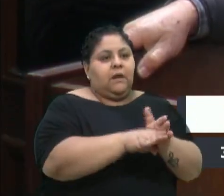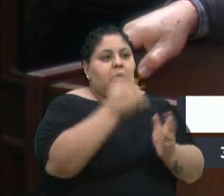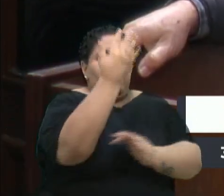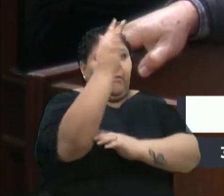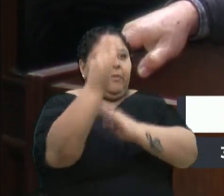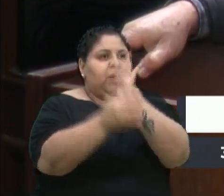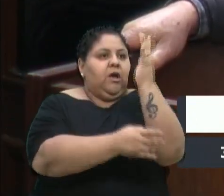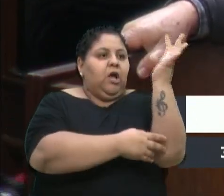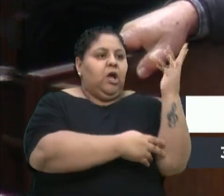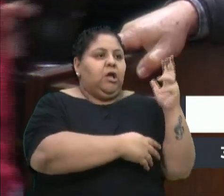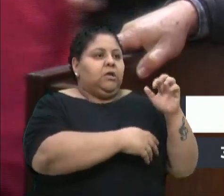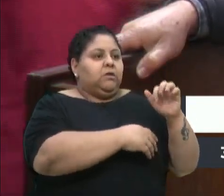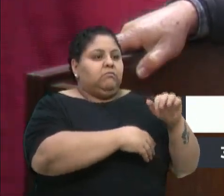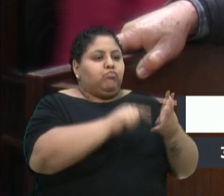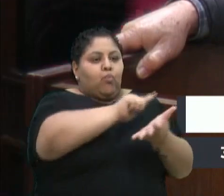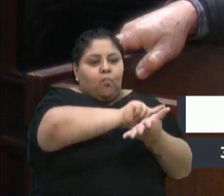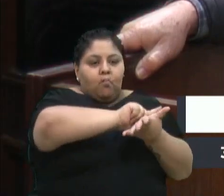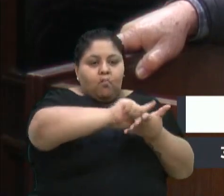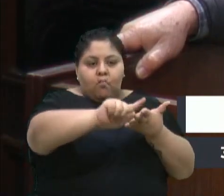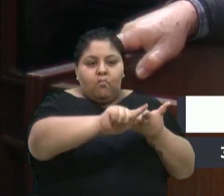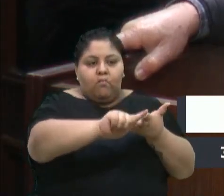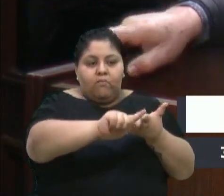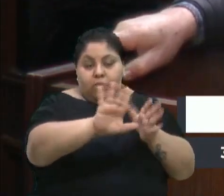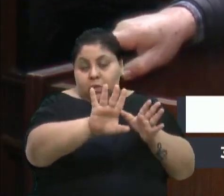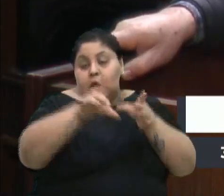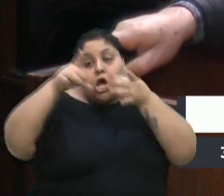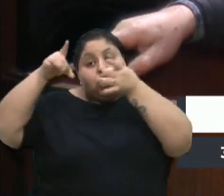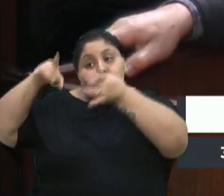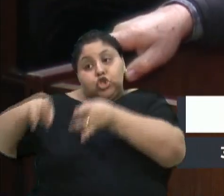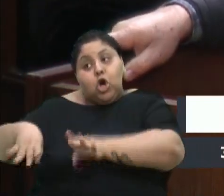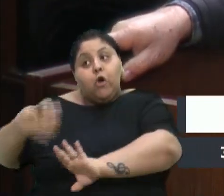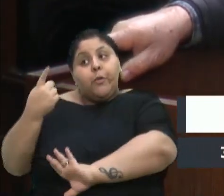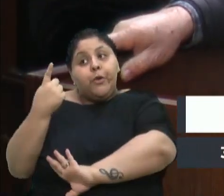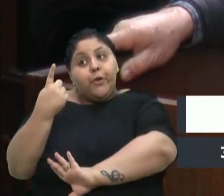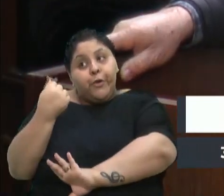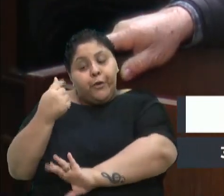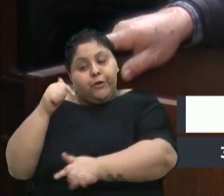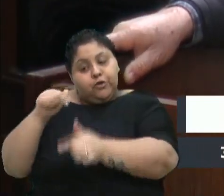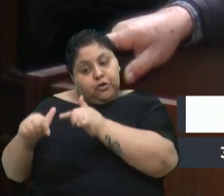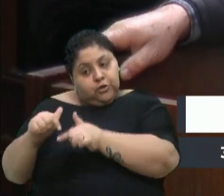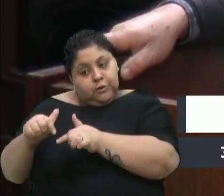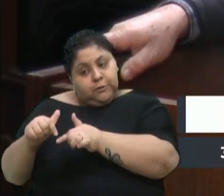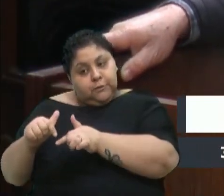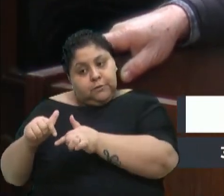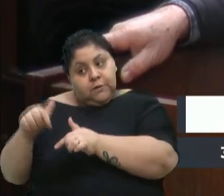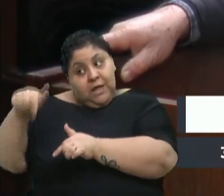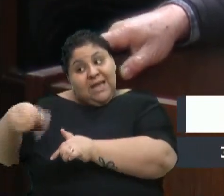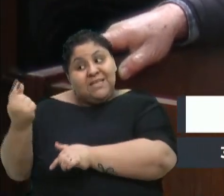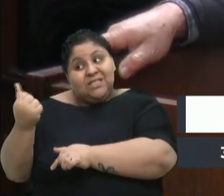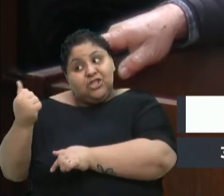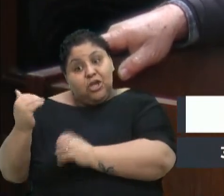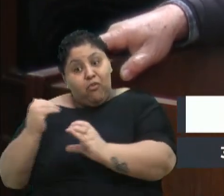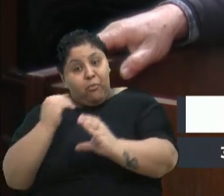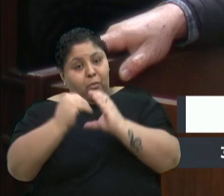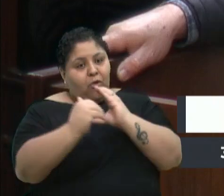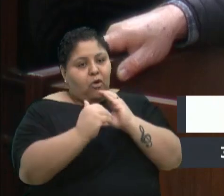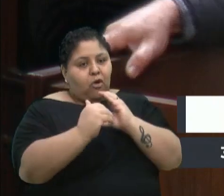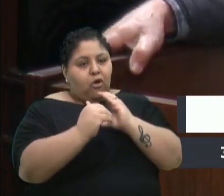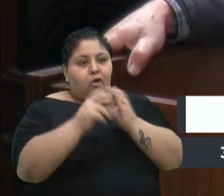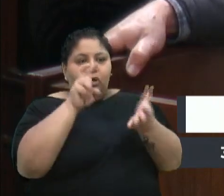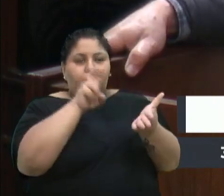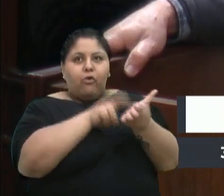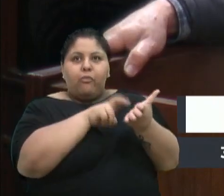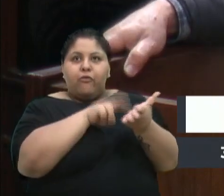plantadeira, sobra um lucro lá da prestação de serviço, vai para o fundo e que se use nos agricultores